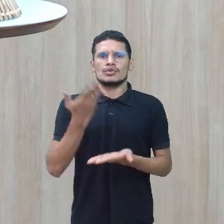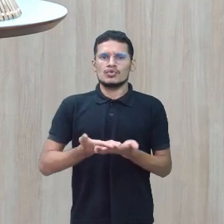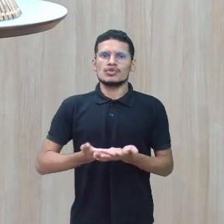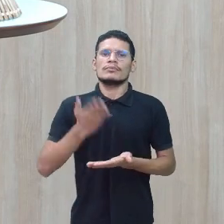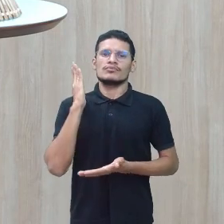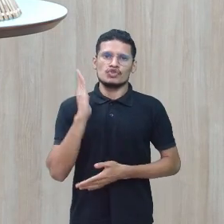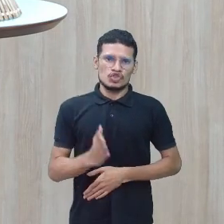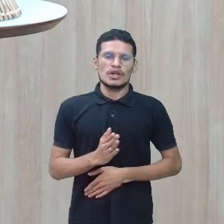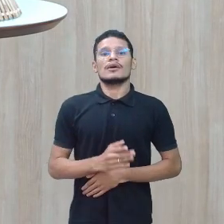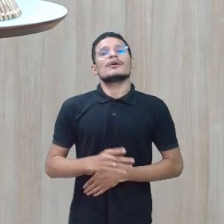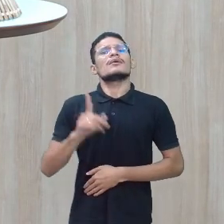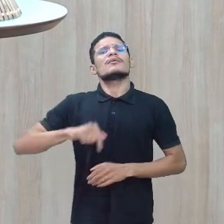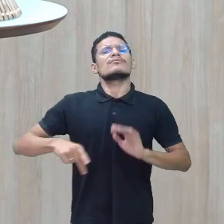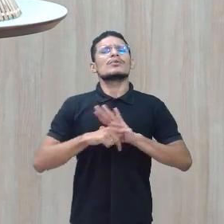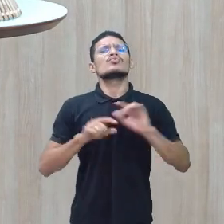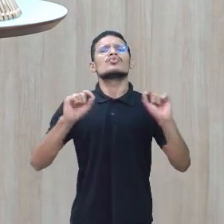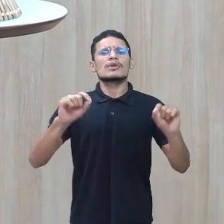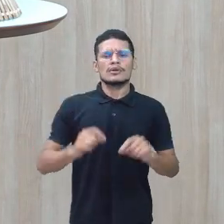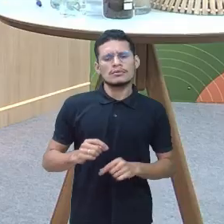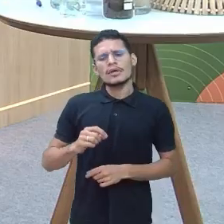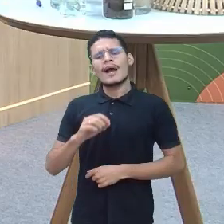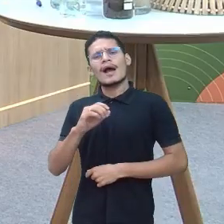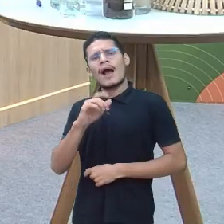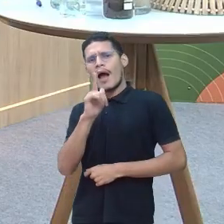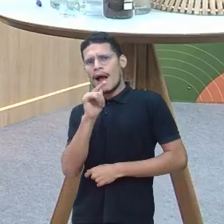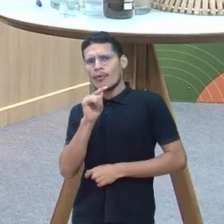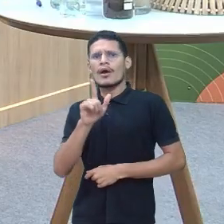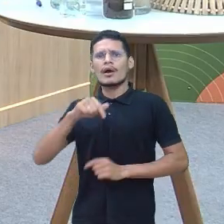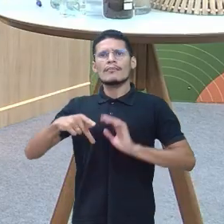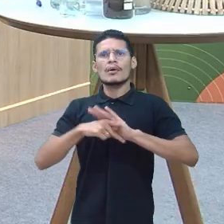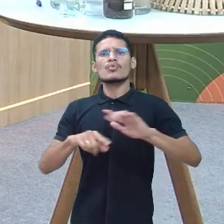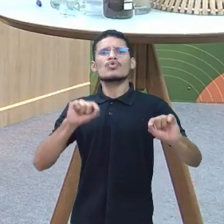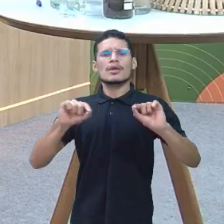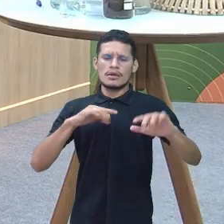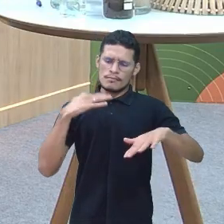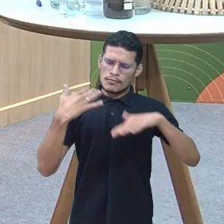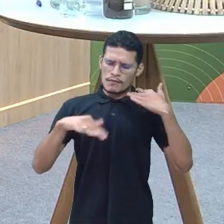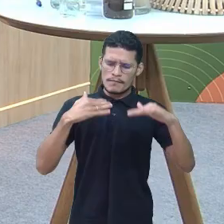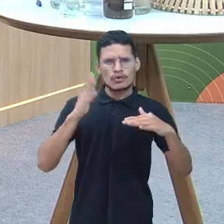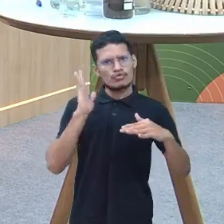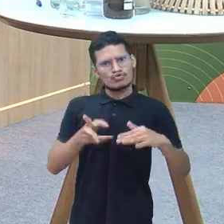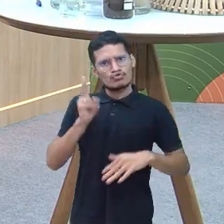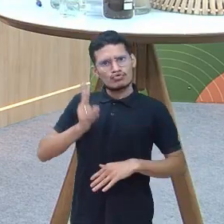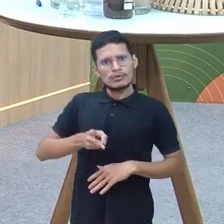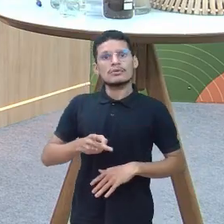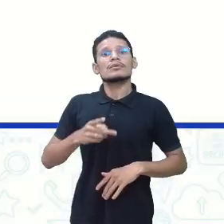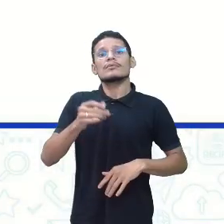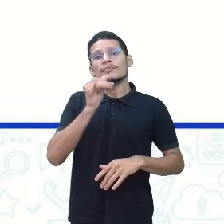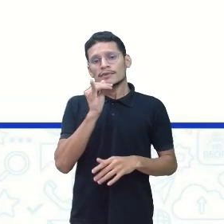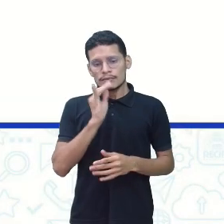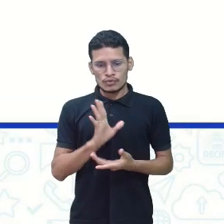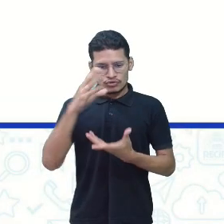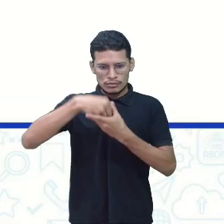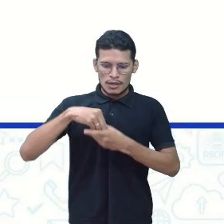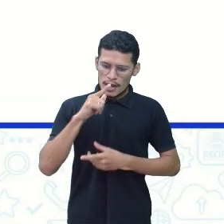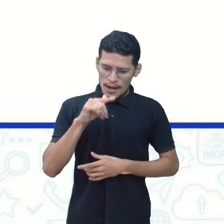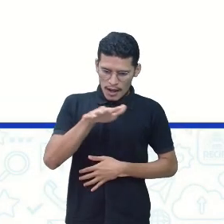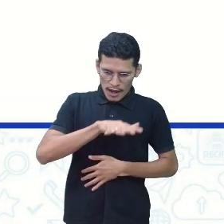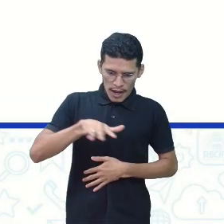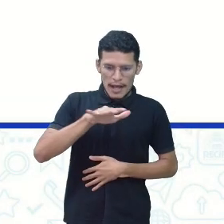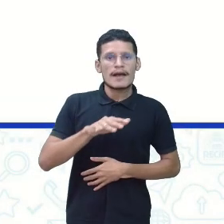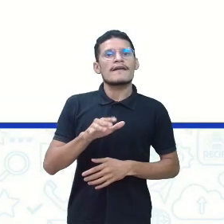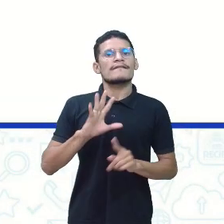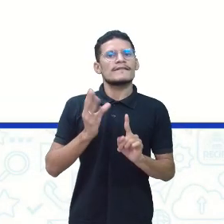E o que é o ciclo da água? Então, nós vemos que é um movimento contínuo que a água faz pelos meios físicos